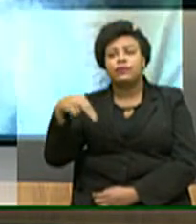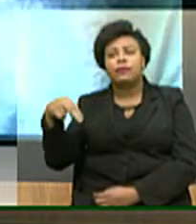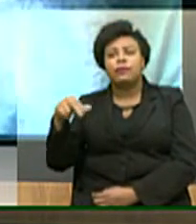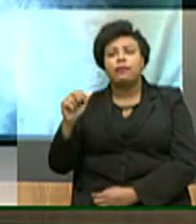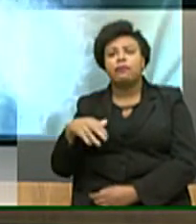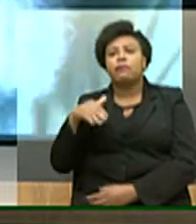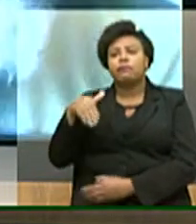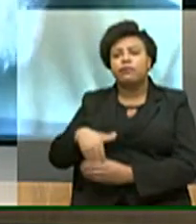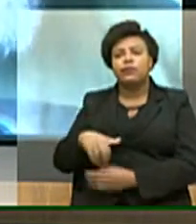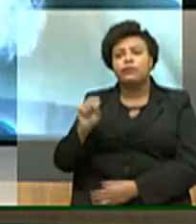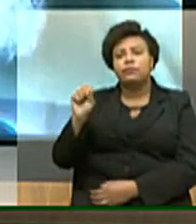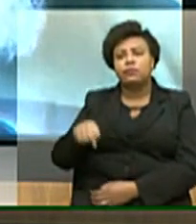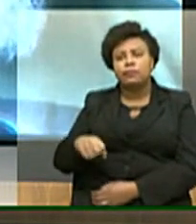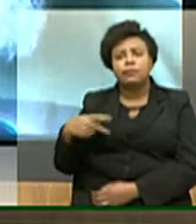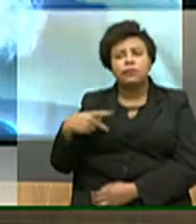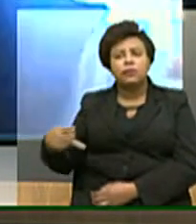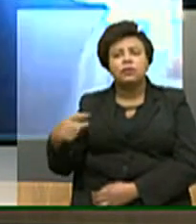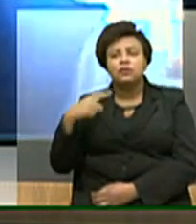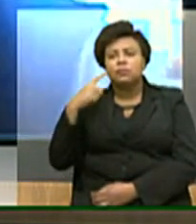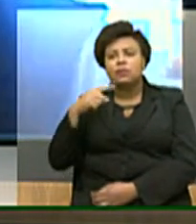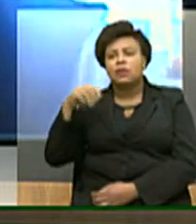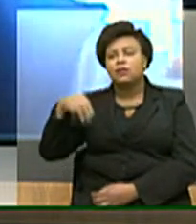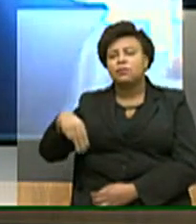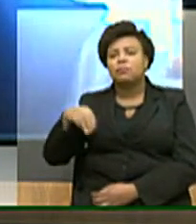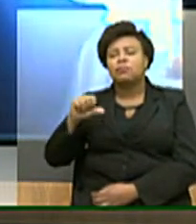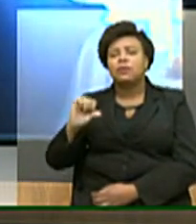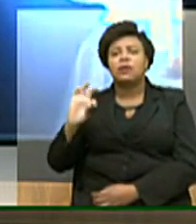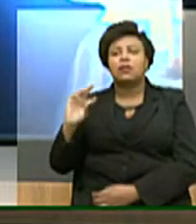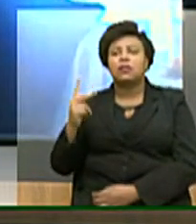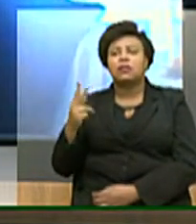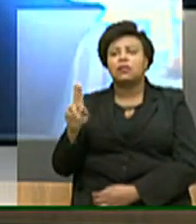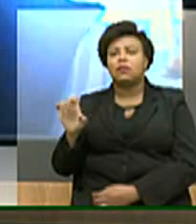Sim, presidente. Deputado Matheus Vespe.